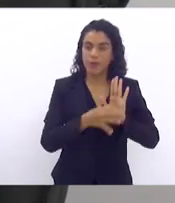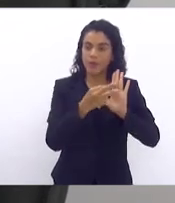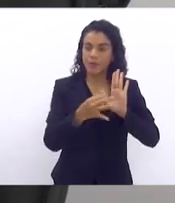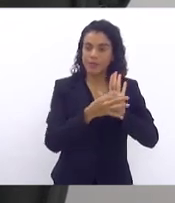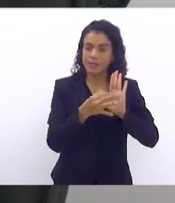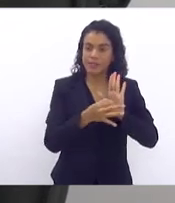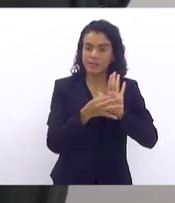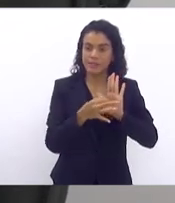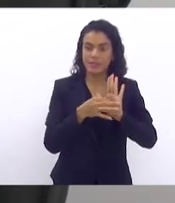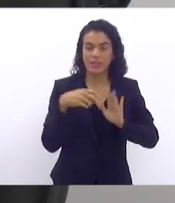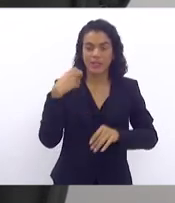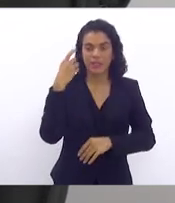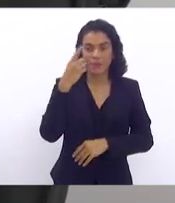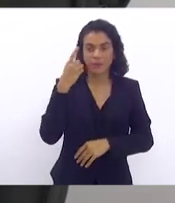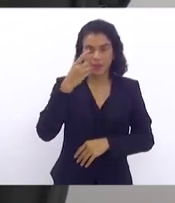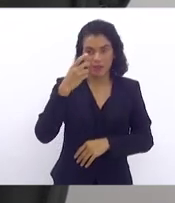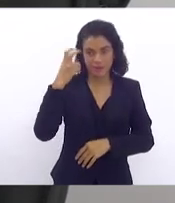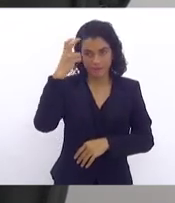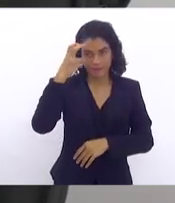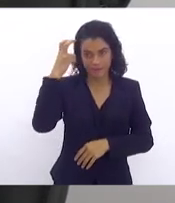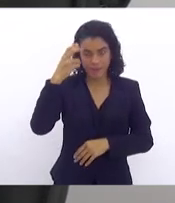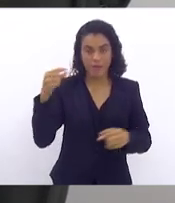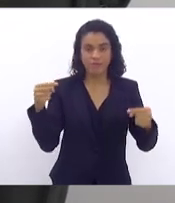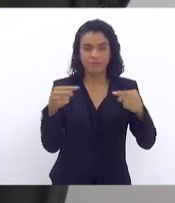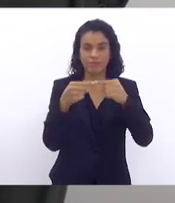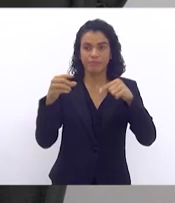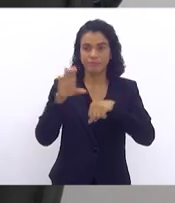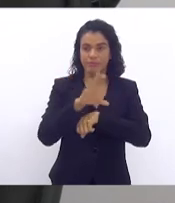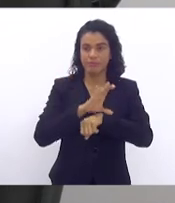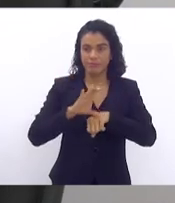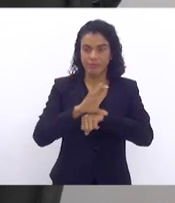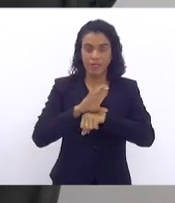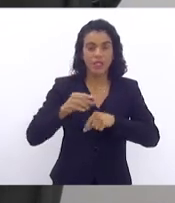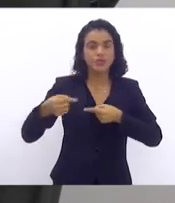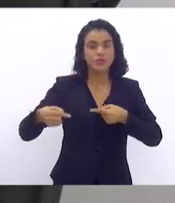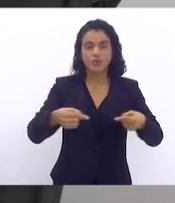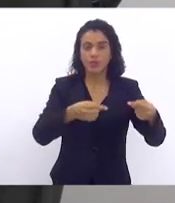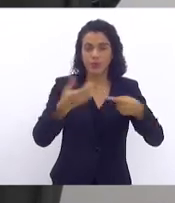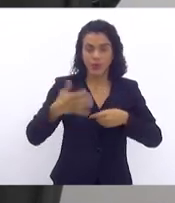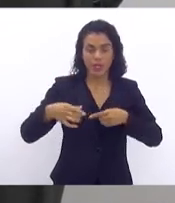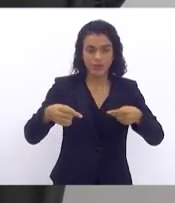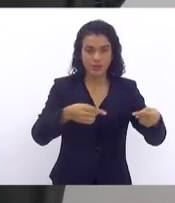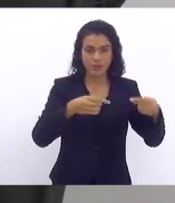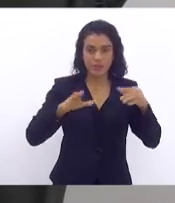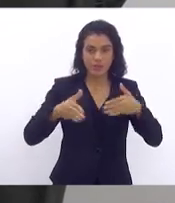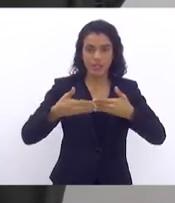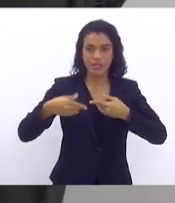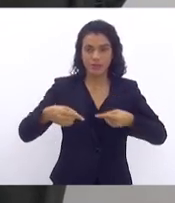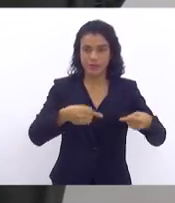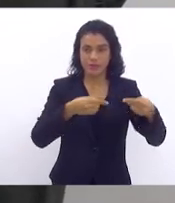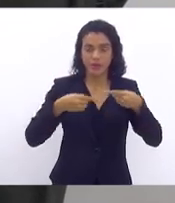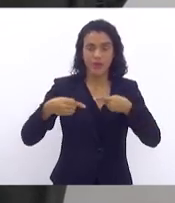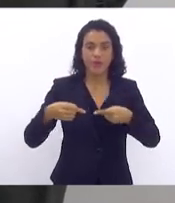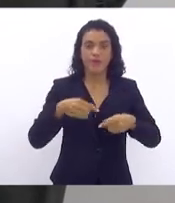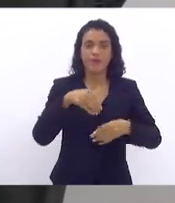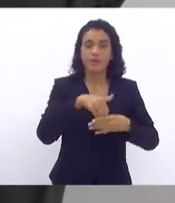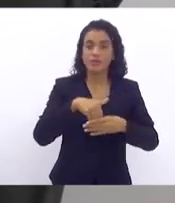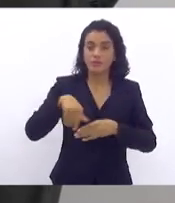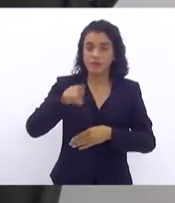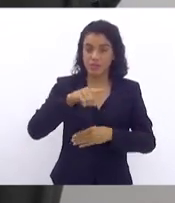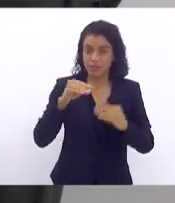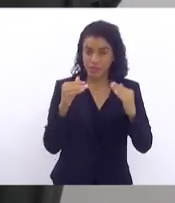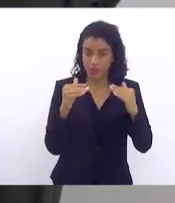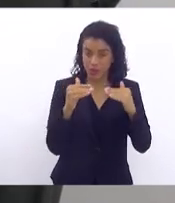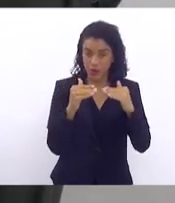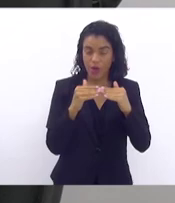deputada Verônica é pela constitucionalidade. Em discussão, não havendo quem queira discutir, encerrada a discussão. Em votação, Senhores